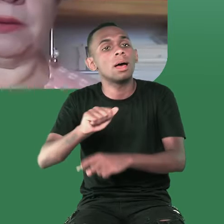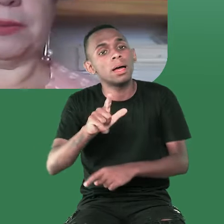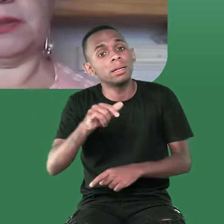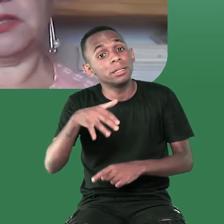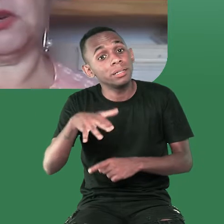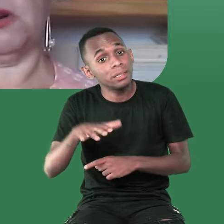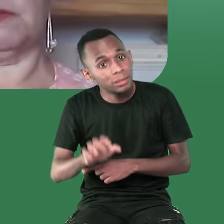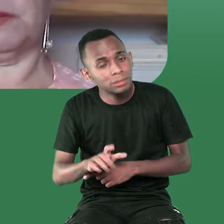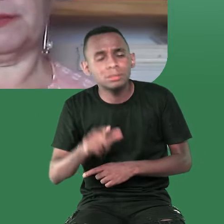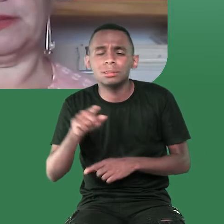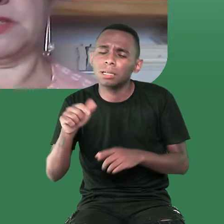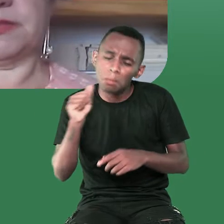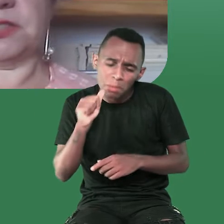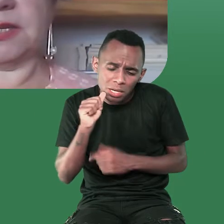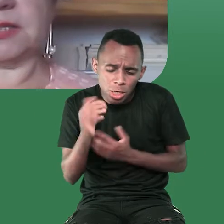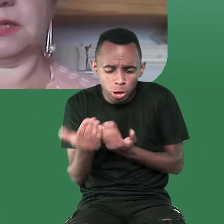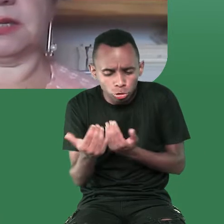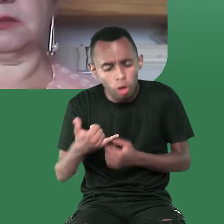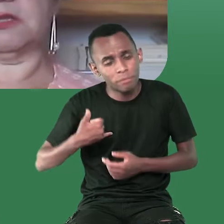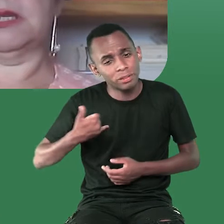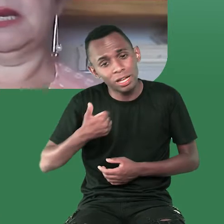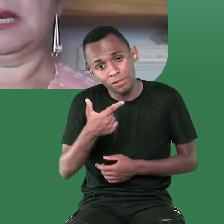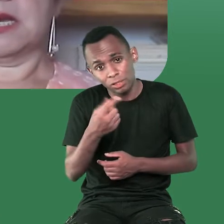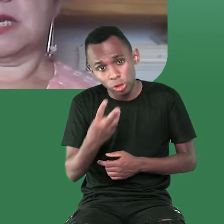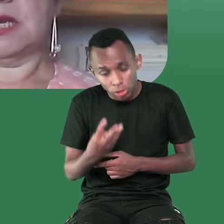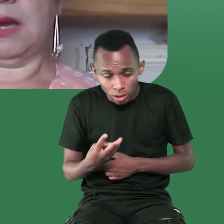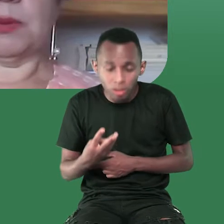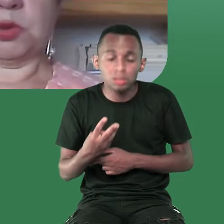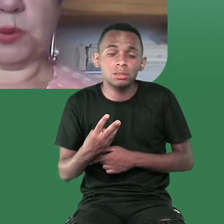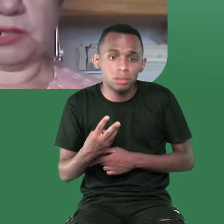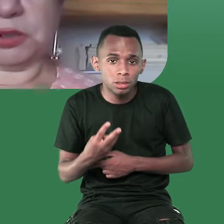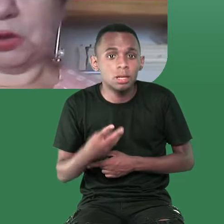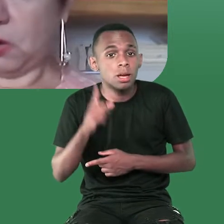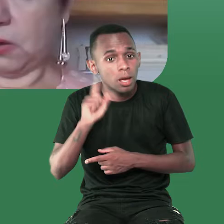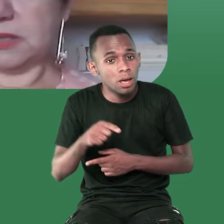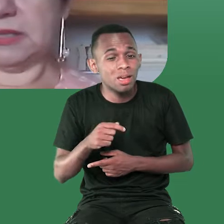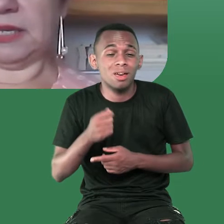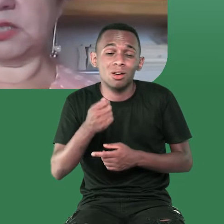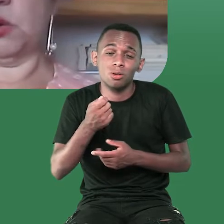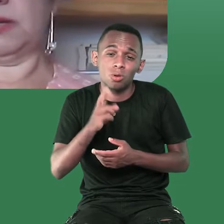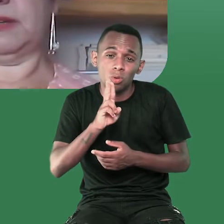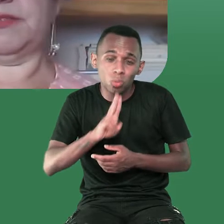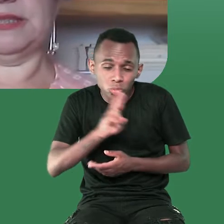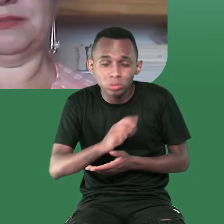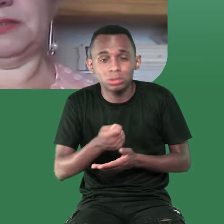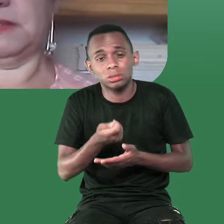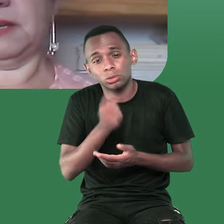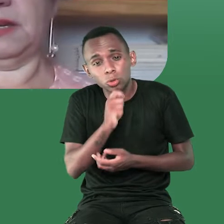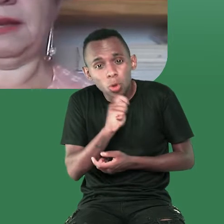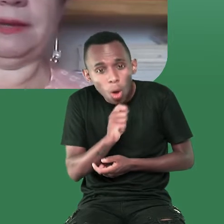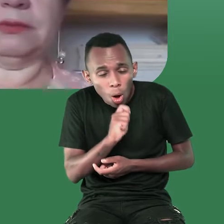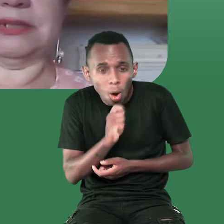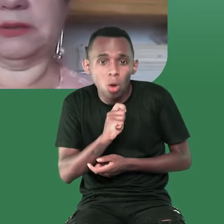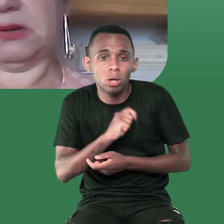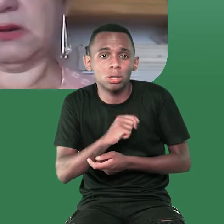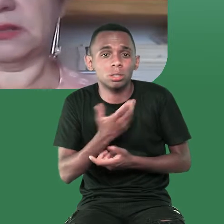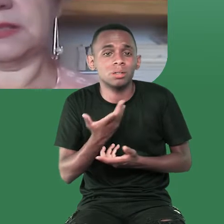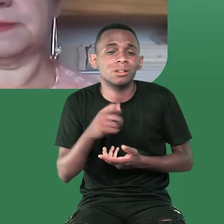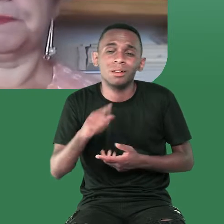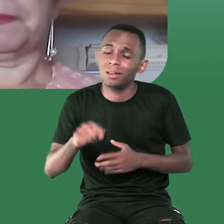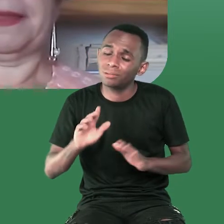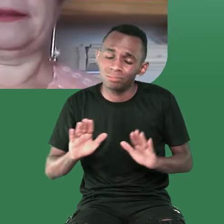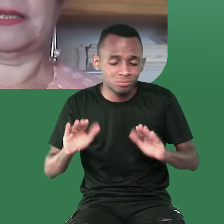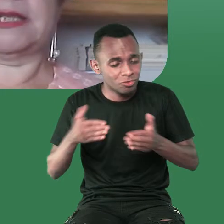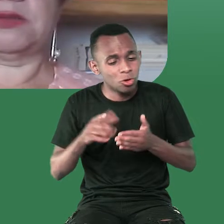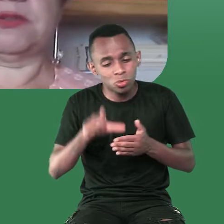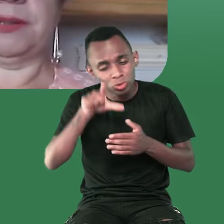que também é uma menina jovem, uma menina de 23 anos, que é uma usuária de drogas, né, que a escolha que ela faz da vida dela é usar